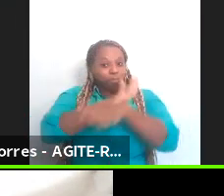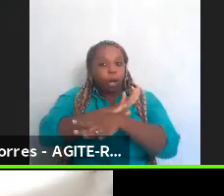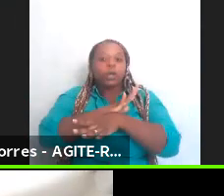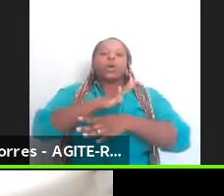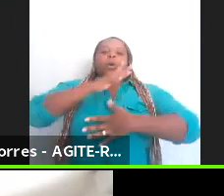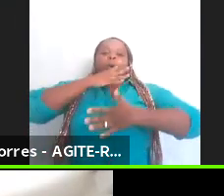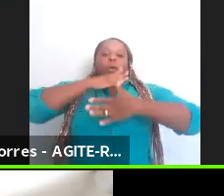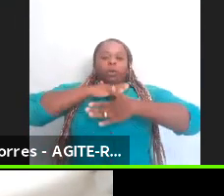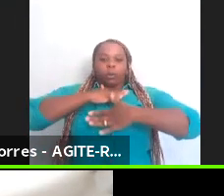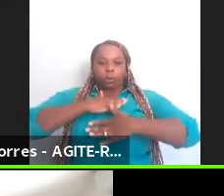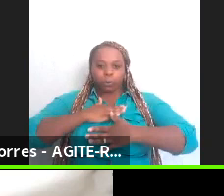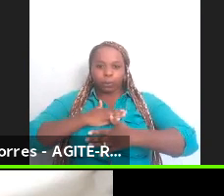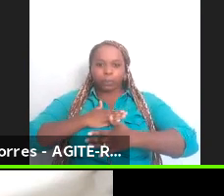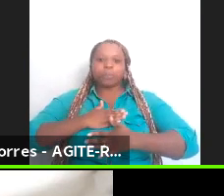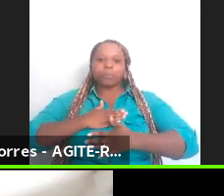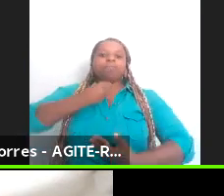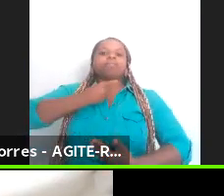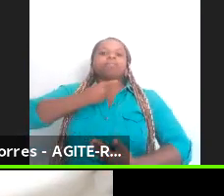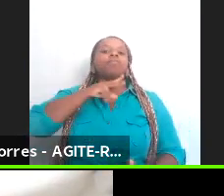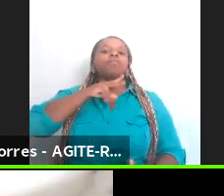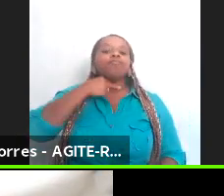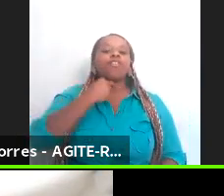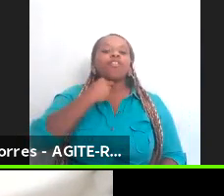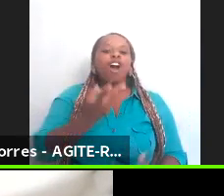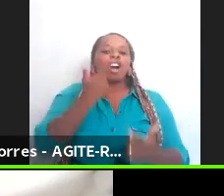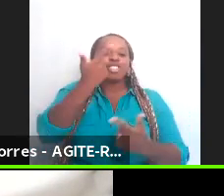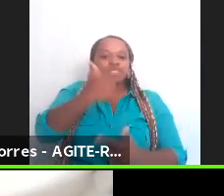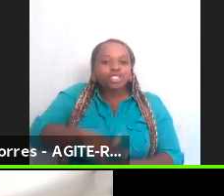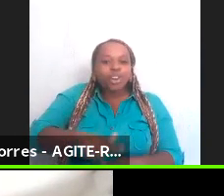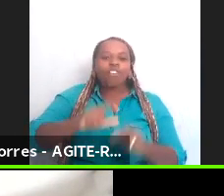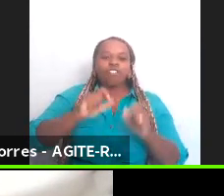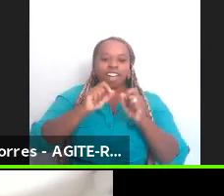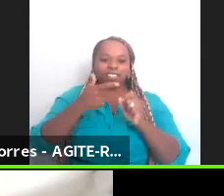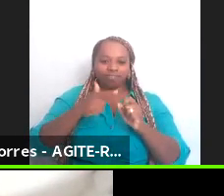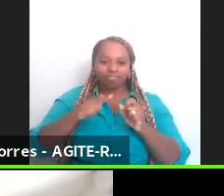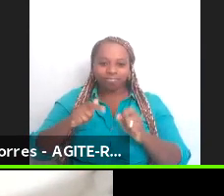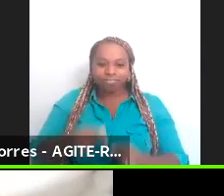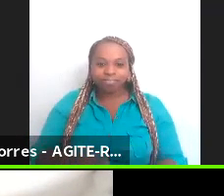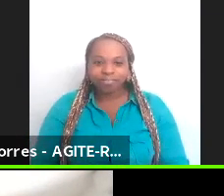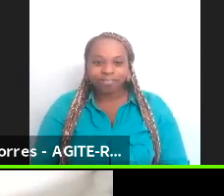meu arrefecimento vocal, basicamente ficando calada.